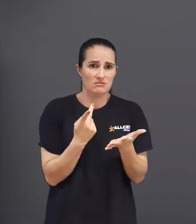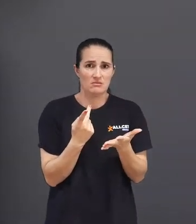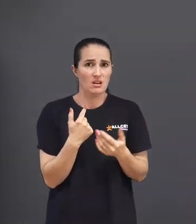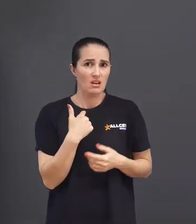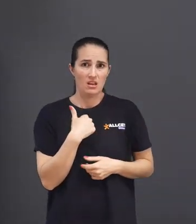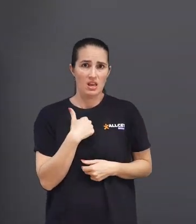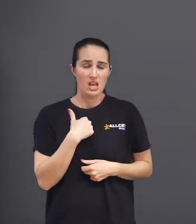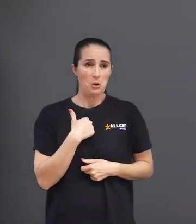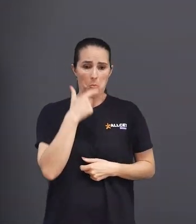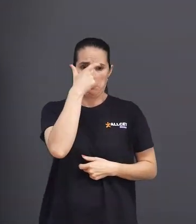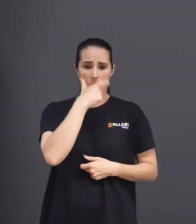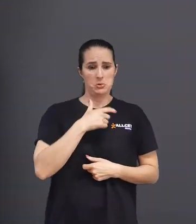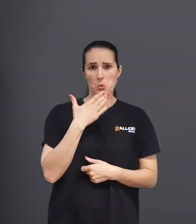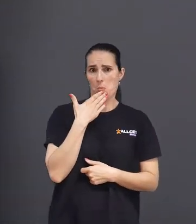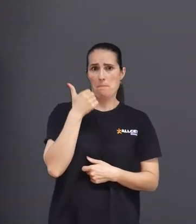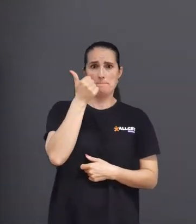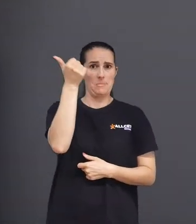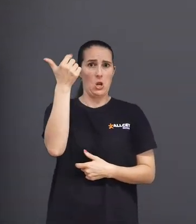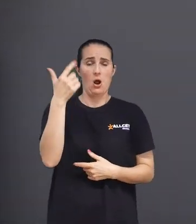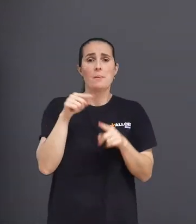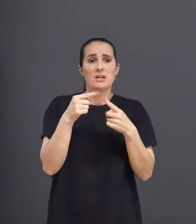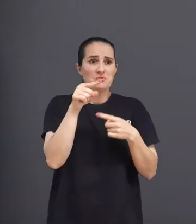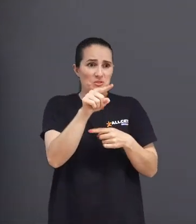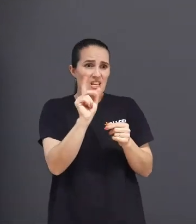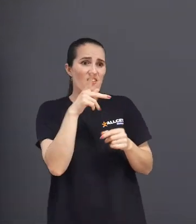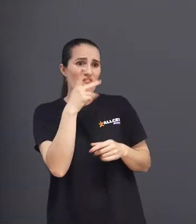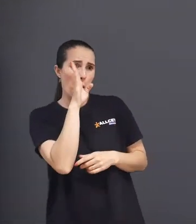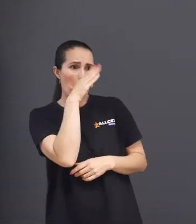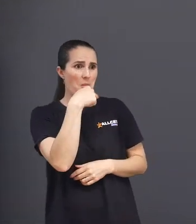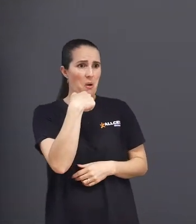seja a melhor pessoa, e você me expôs,